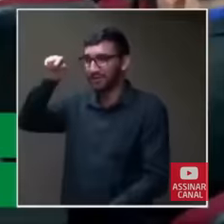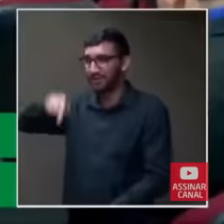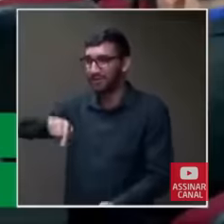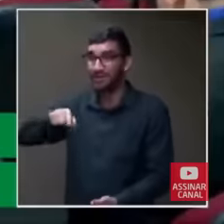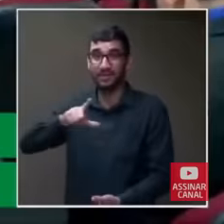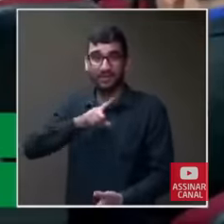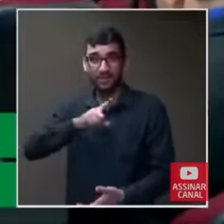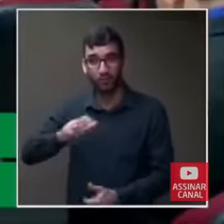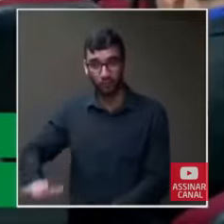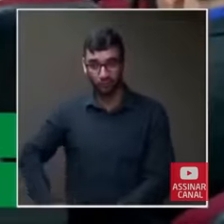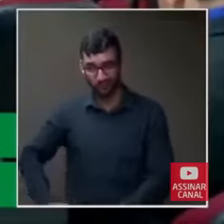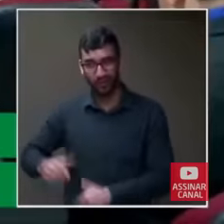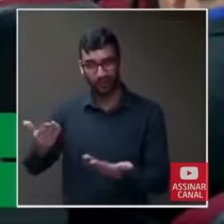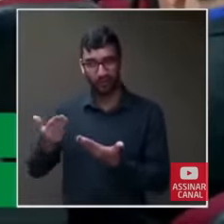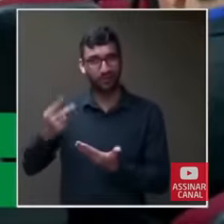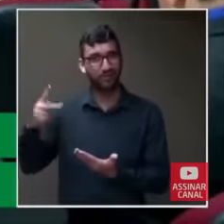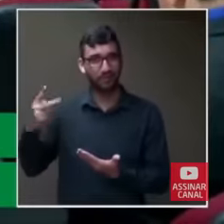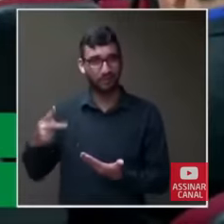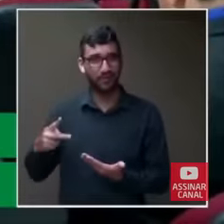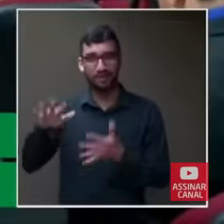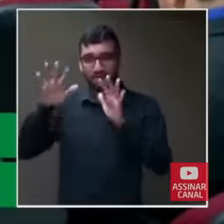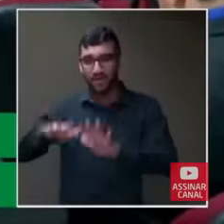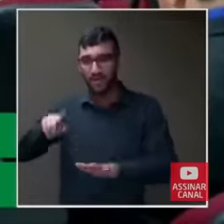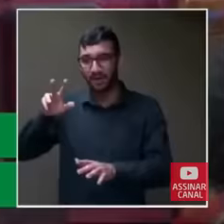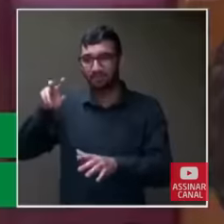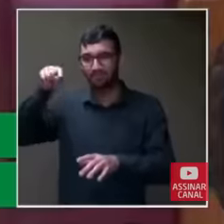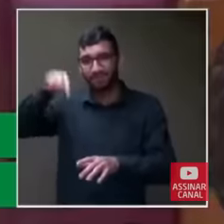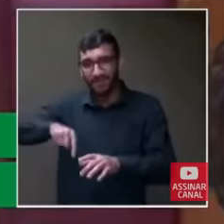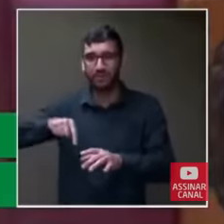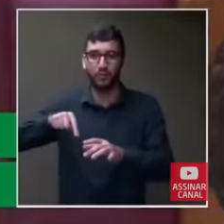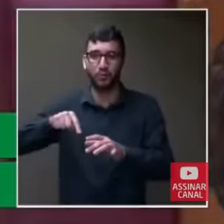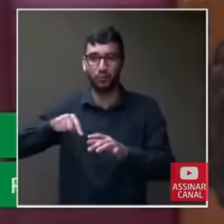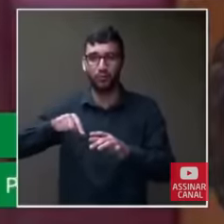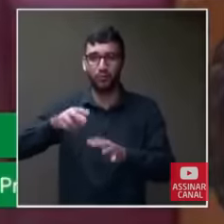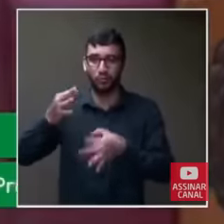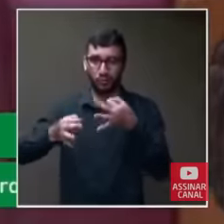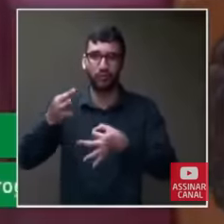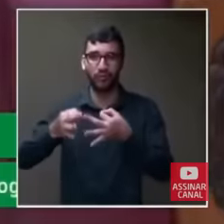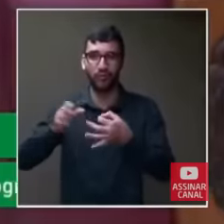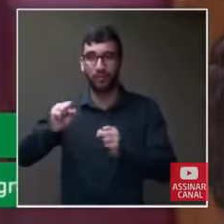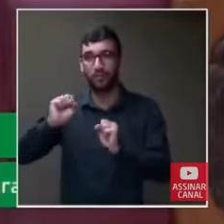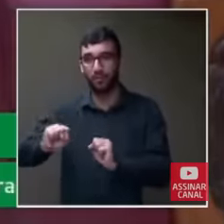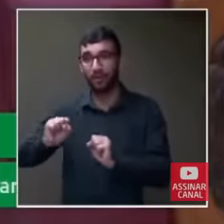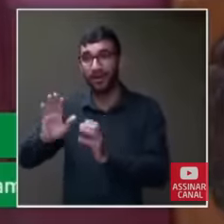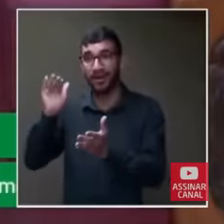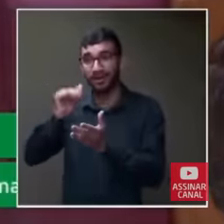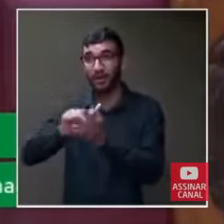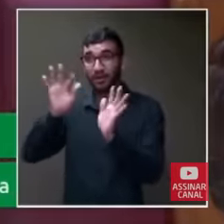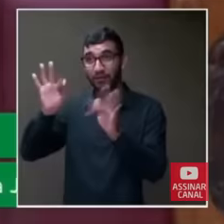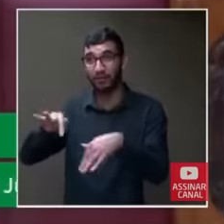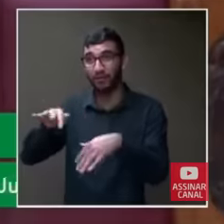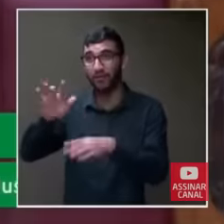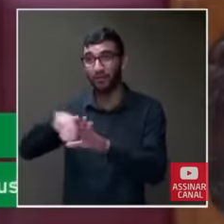senhora, com o sofrimento que ela está passando, ficar retida aqui, que poderá ficar até o final